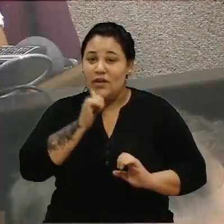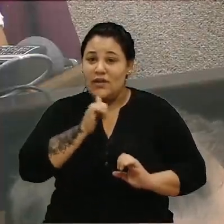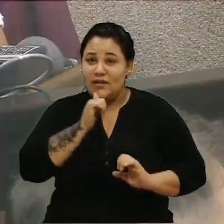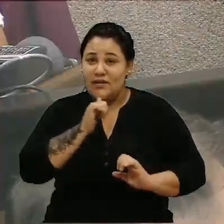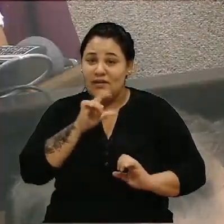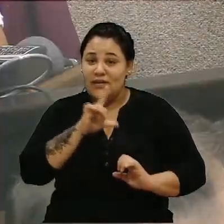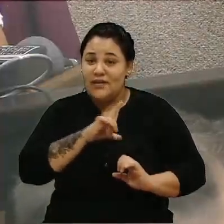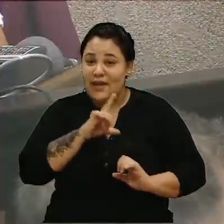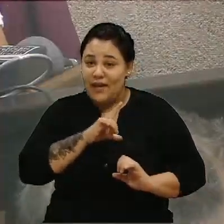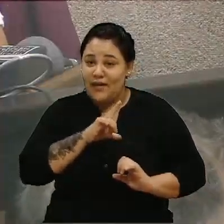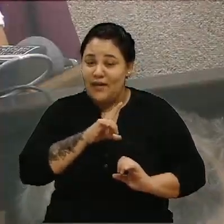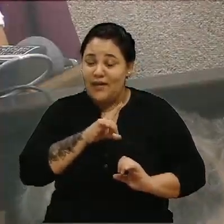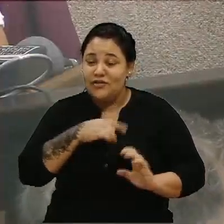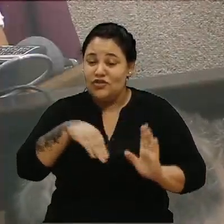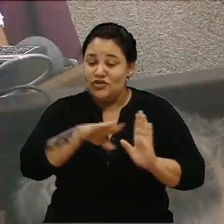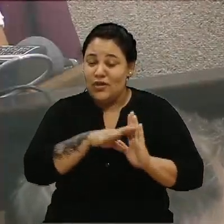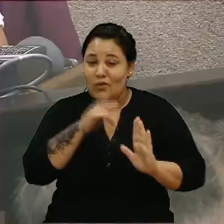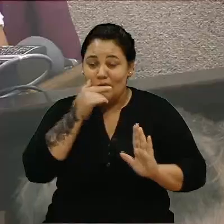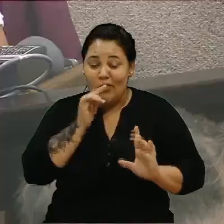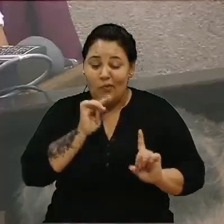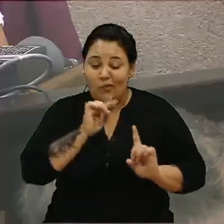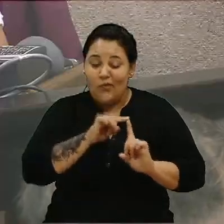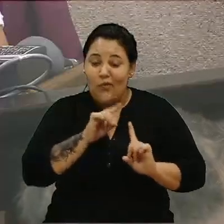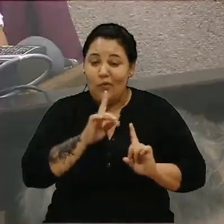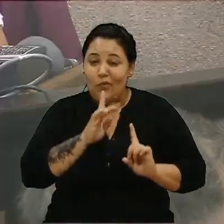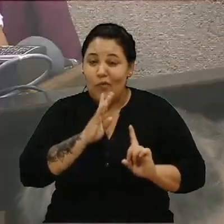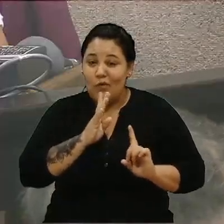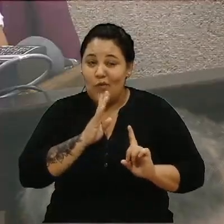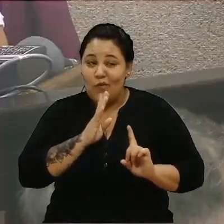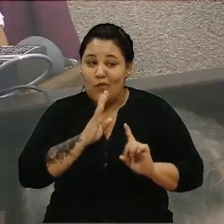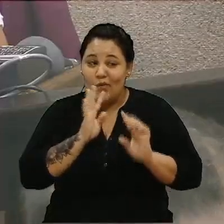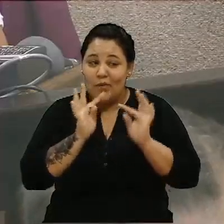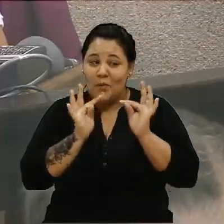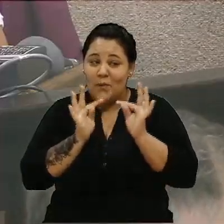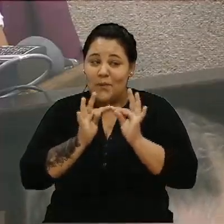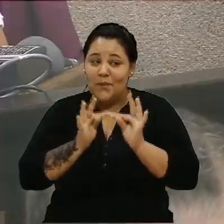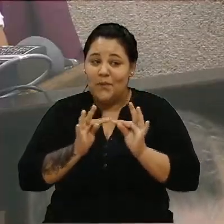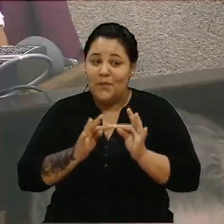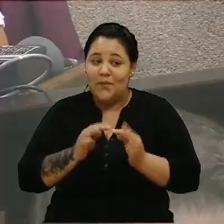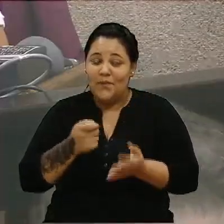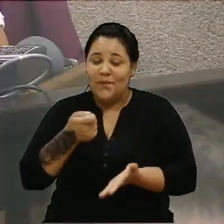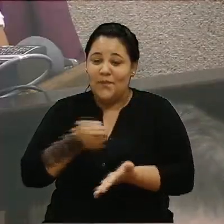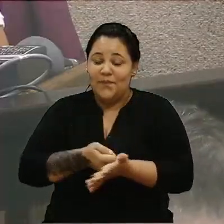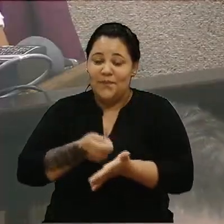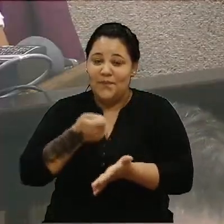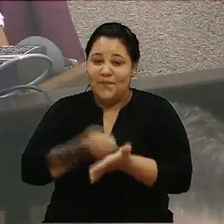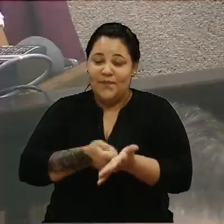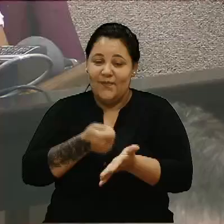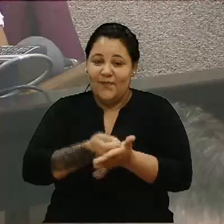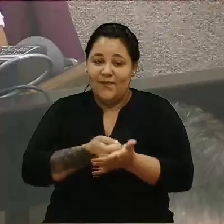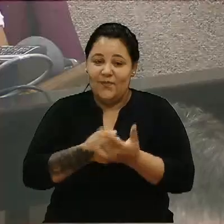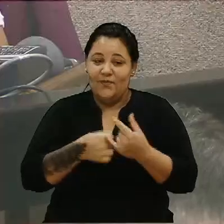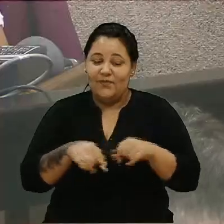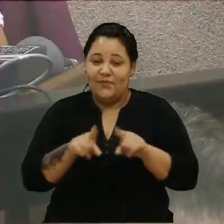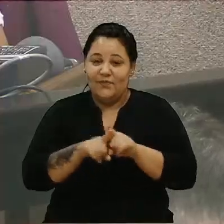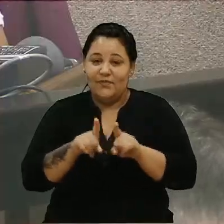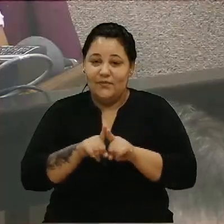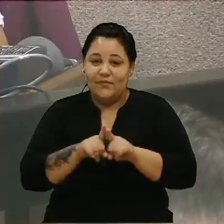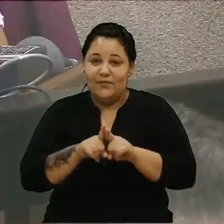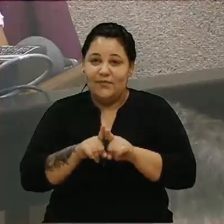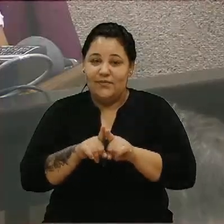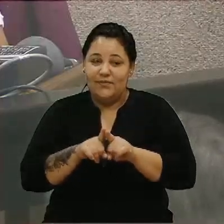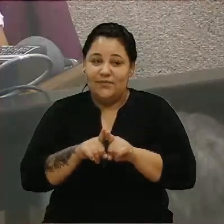muito conhecimento, por muita técnica, por muita persistência, né, em muitos locais assim, e